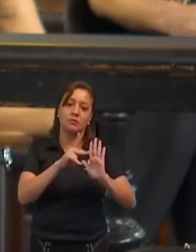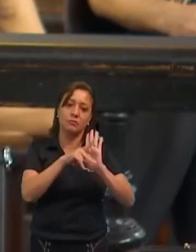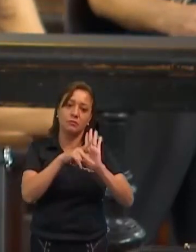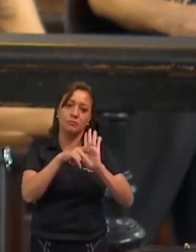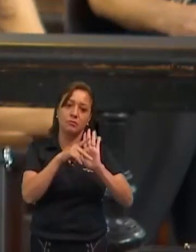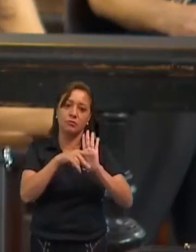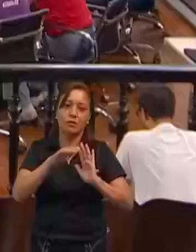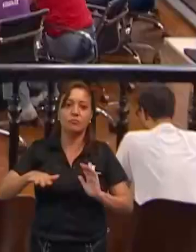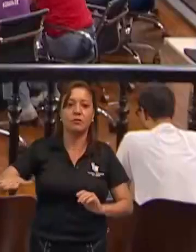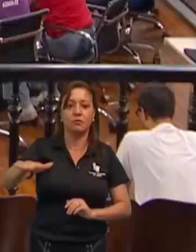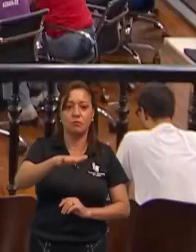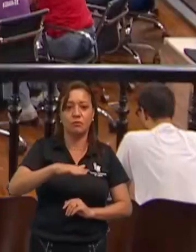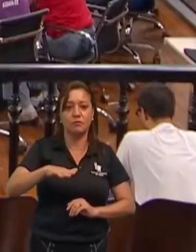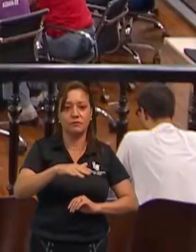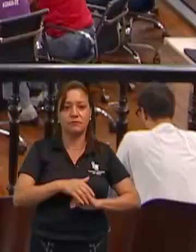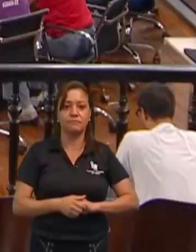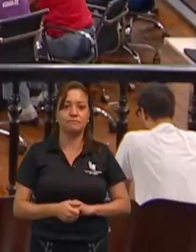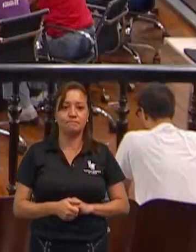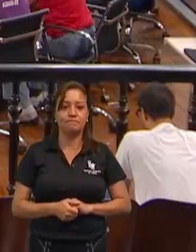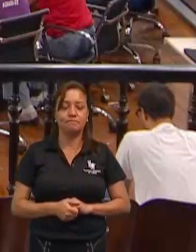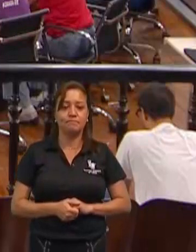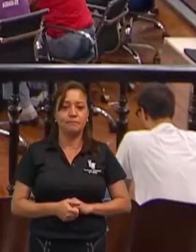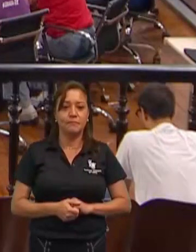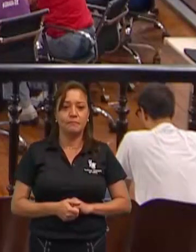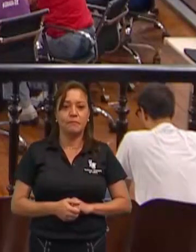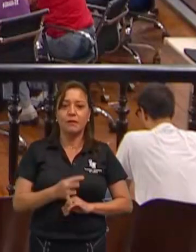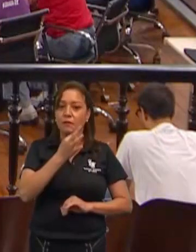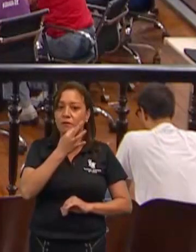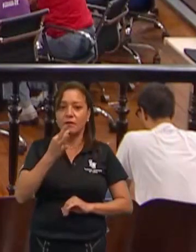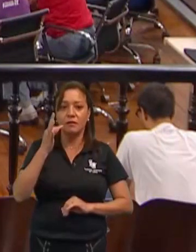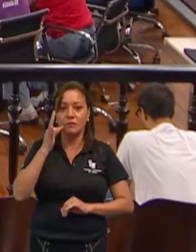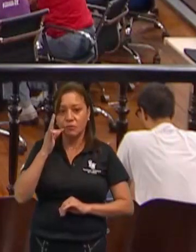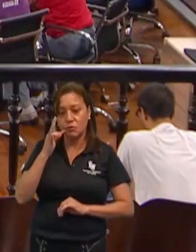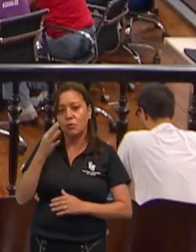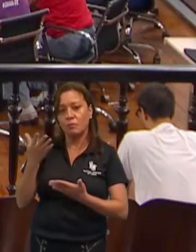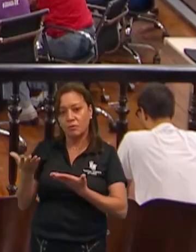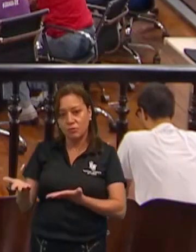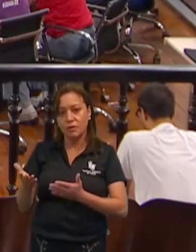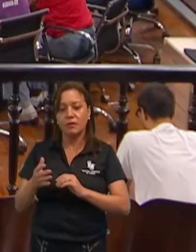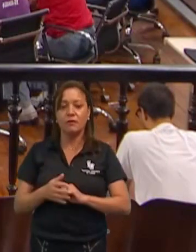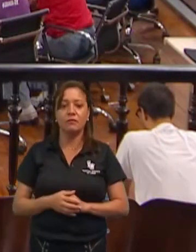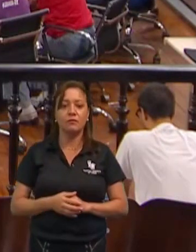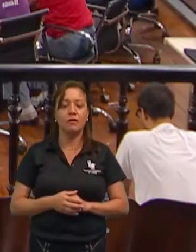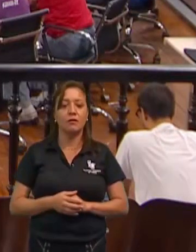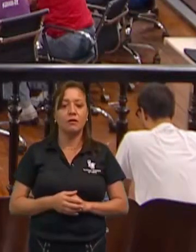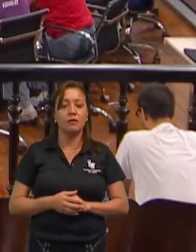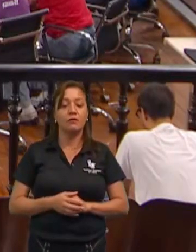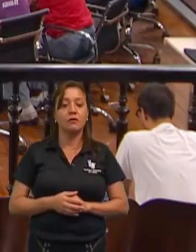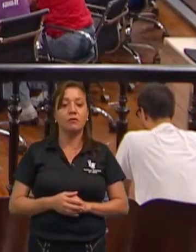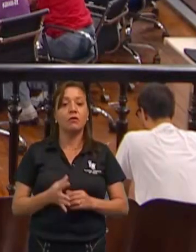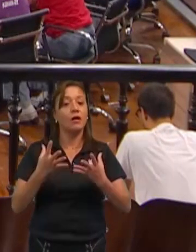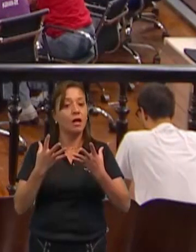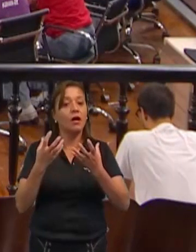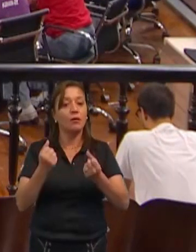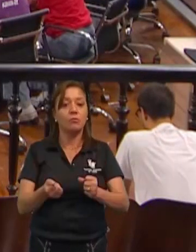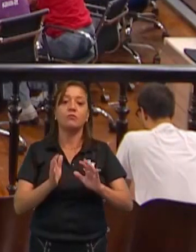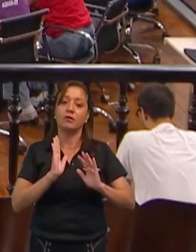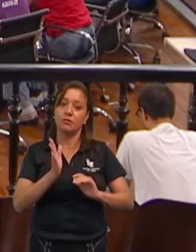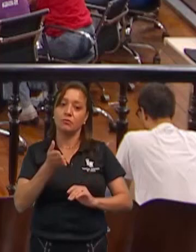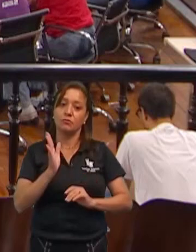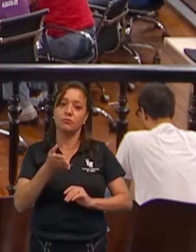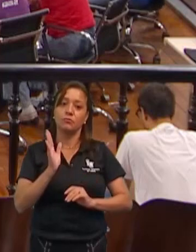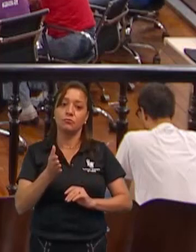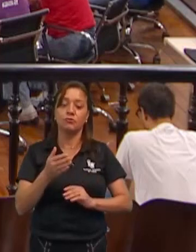para a gente. Em defesa do projeto, a vereadora Thalia Sobral, vamos então, já aprovado em primeira discussão, vamos agora para o número